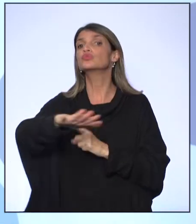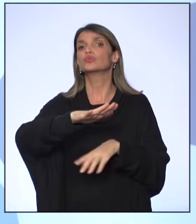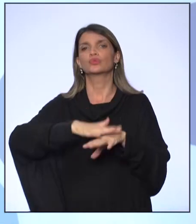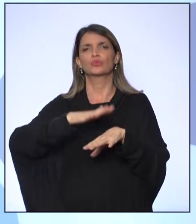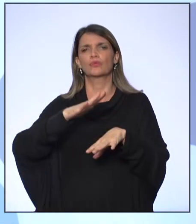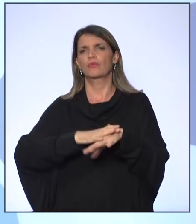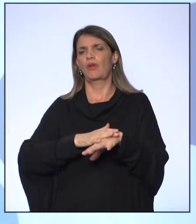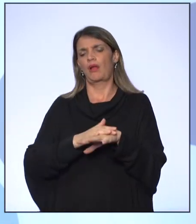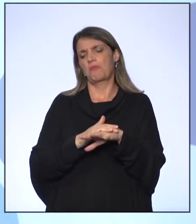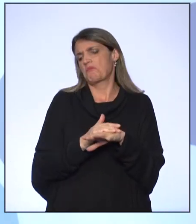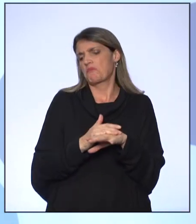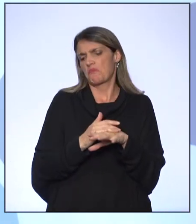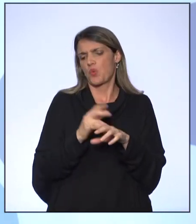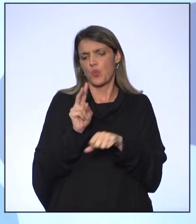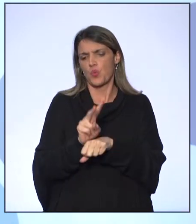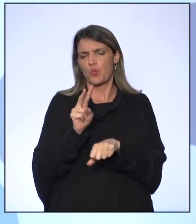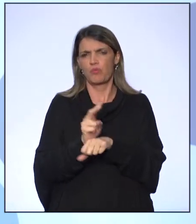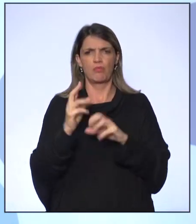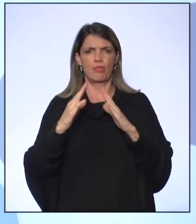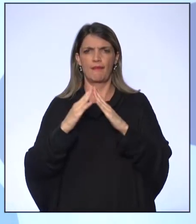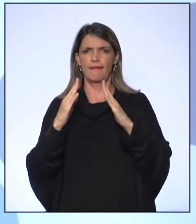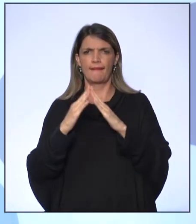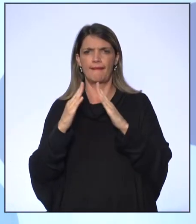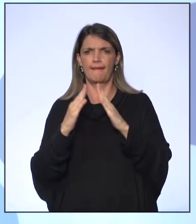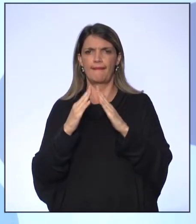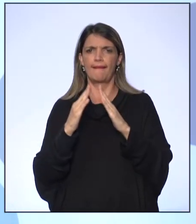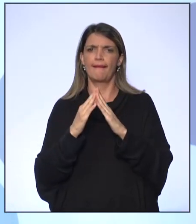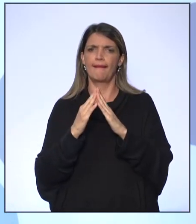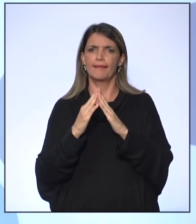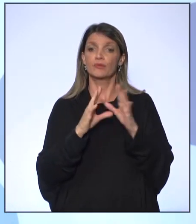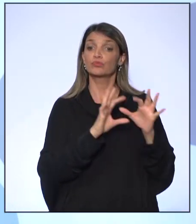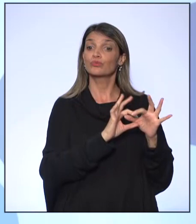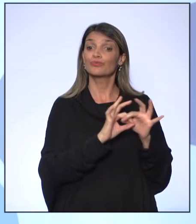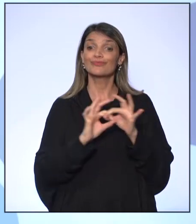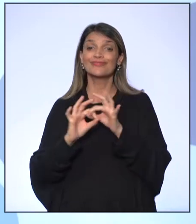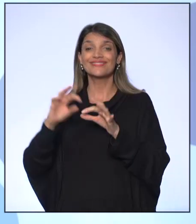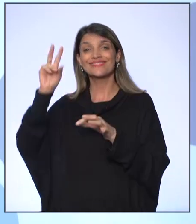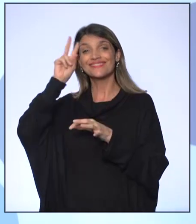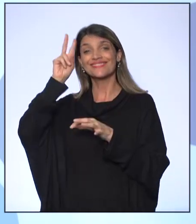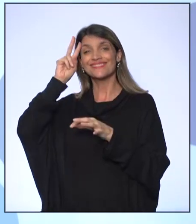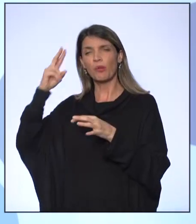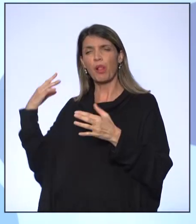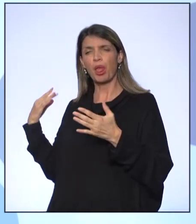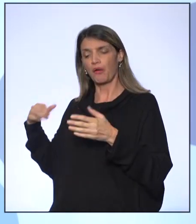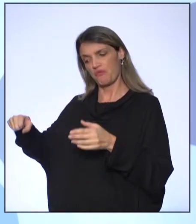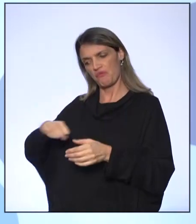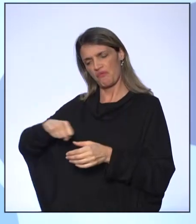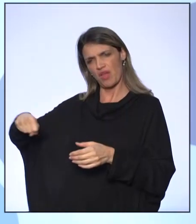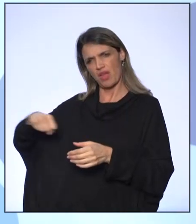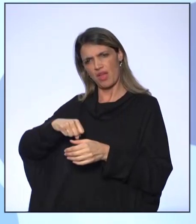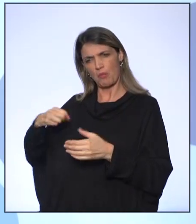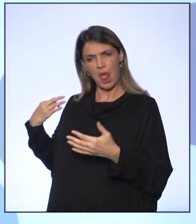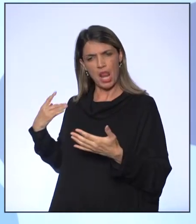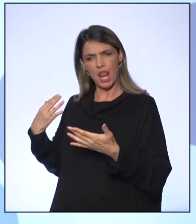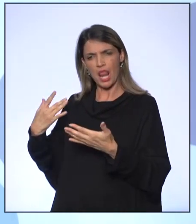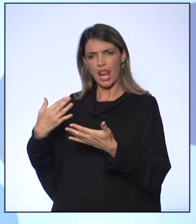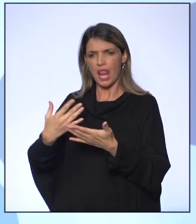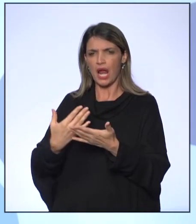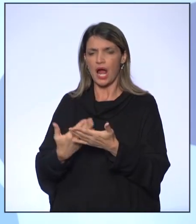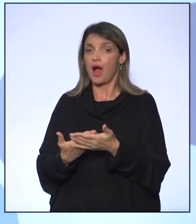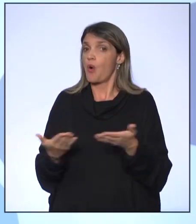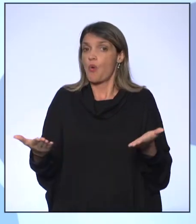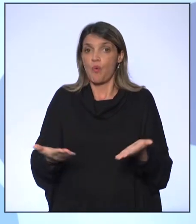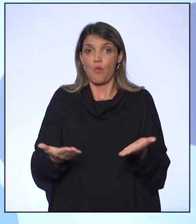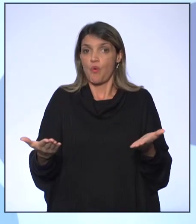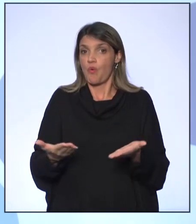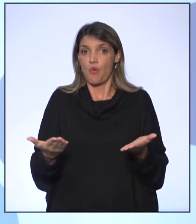atividade doméstica, né? Inclusive dentro do contexto histórico que este ferro era utilizado, era uma outra realidade, né?